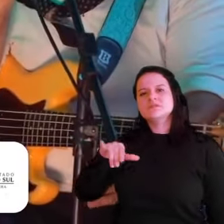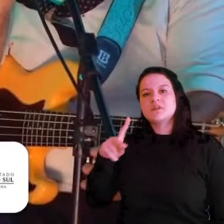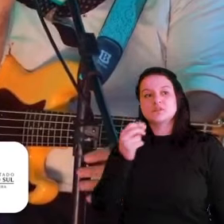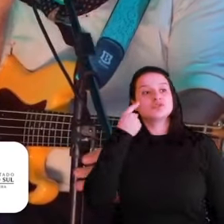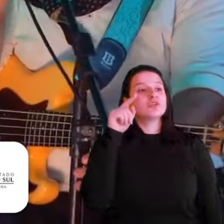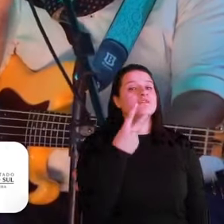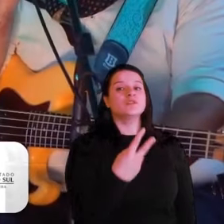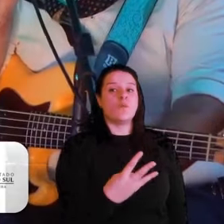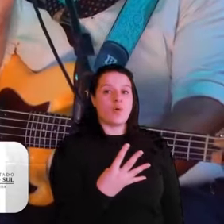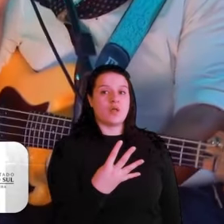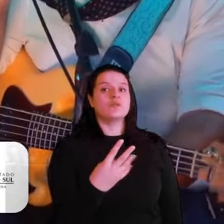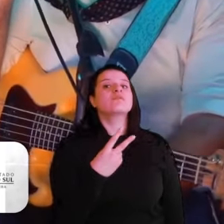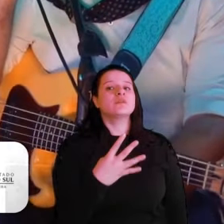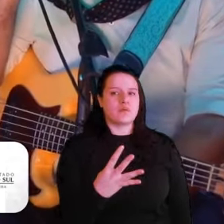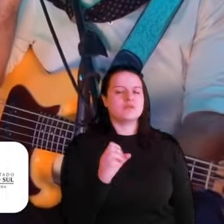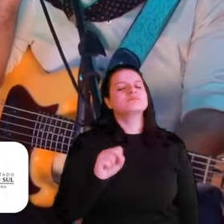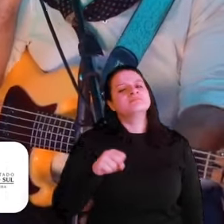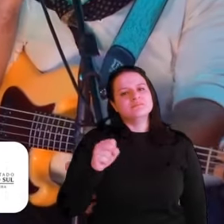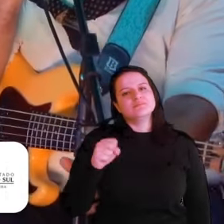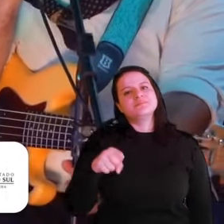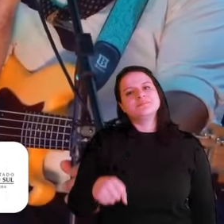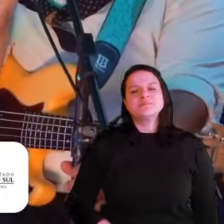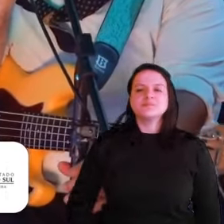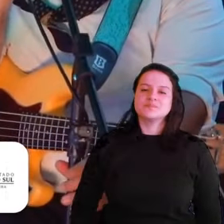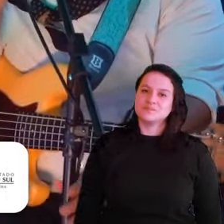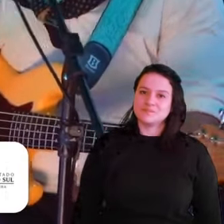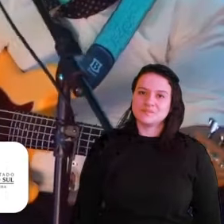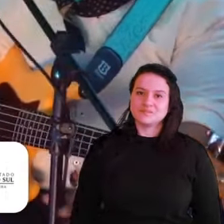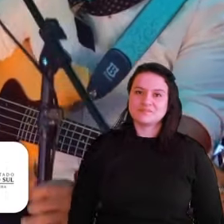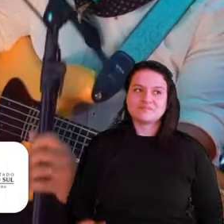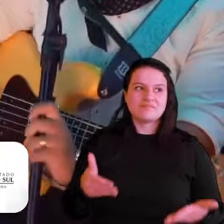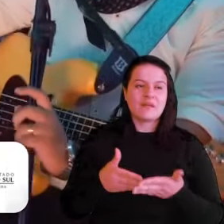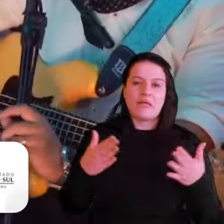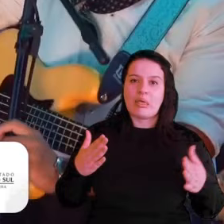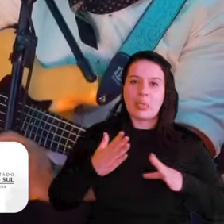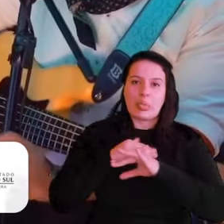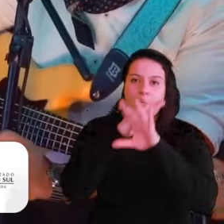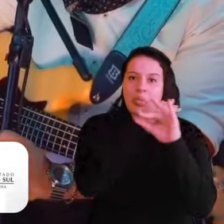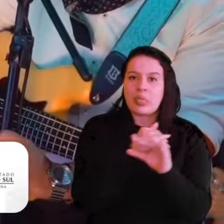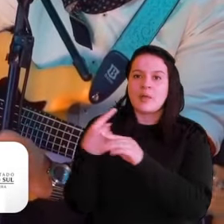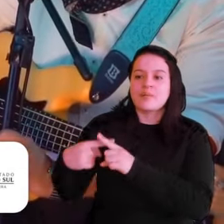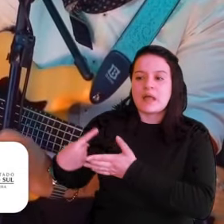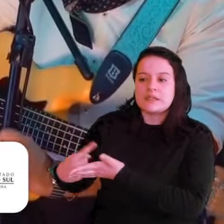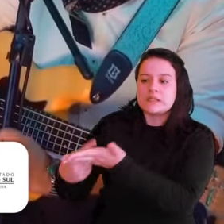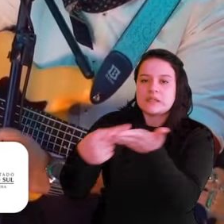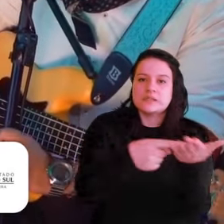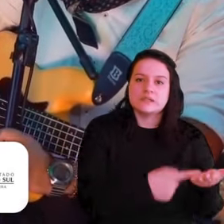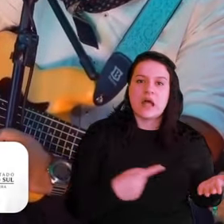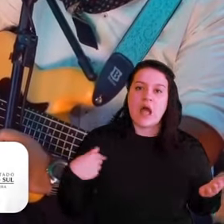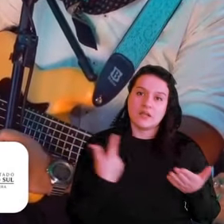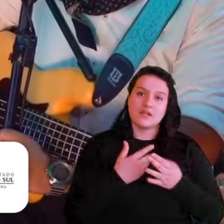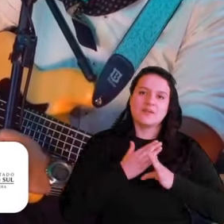Machadinho. É 24, né? 24? É 24, é sábado, né? 24. É. Nós temos até perdido. É tantos